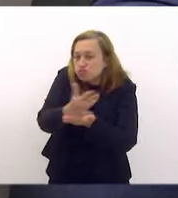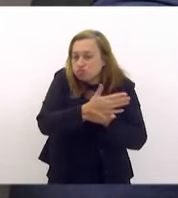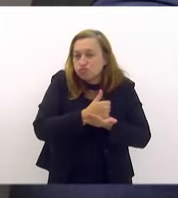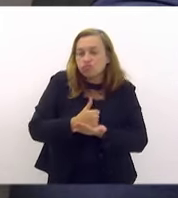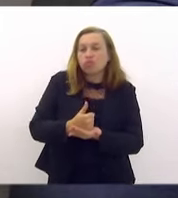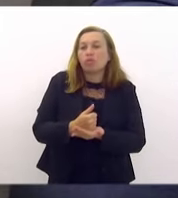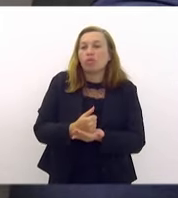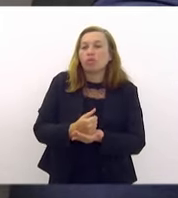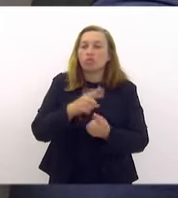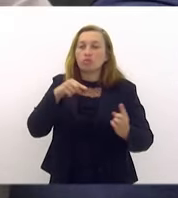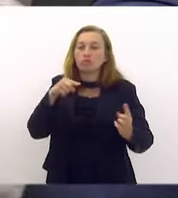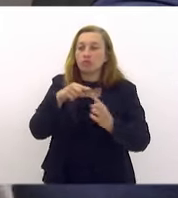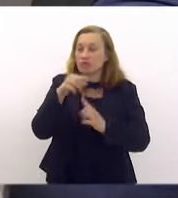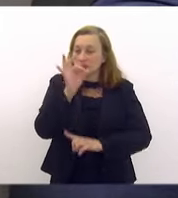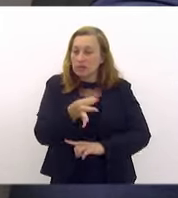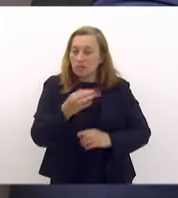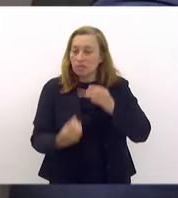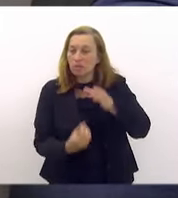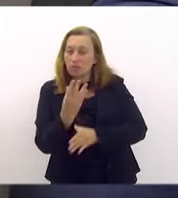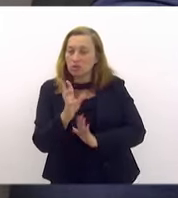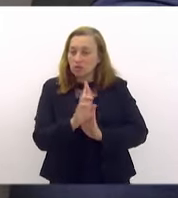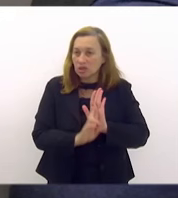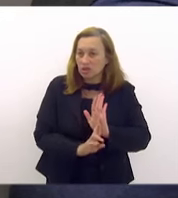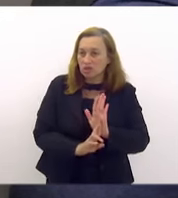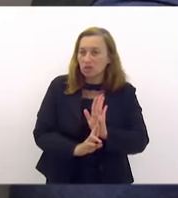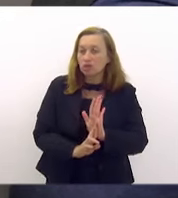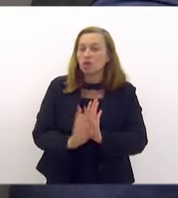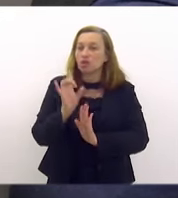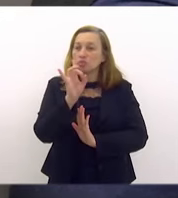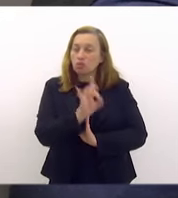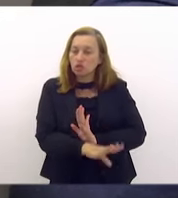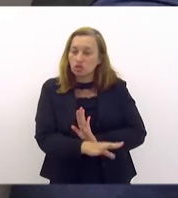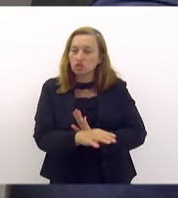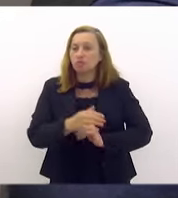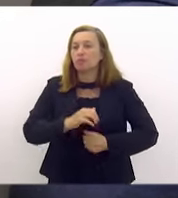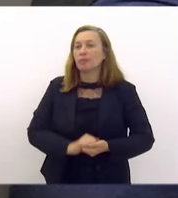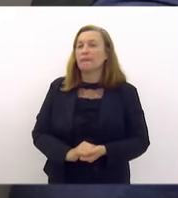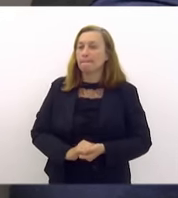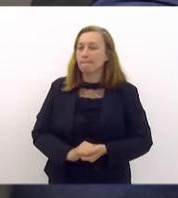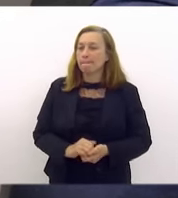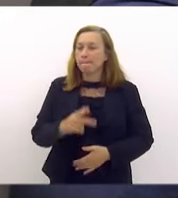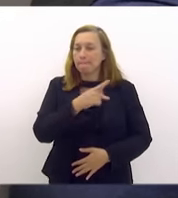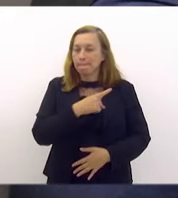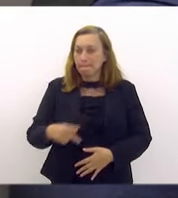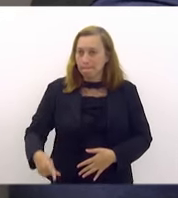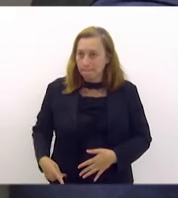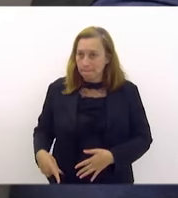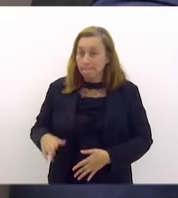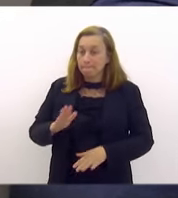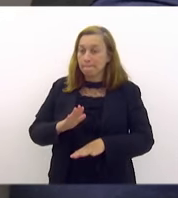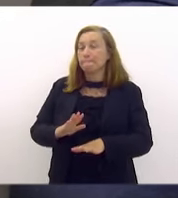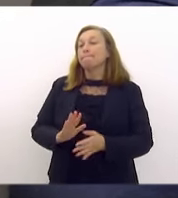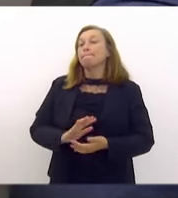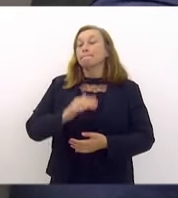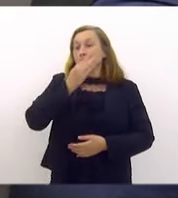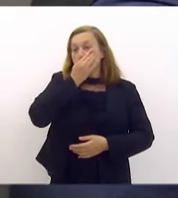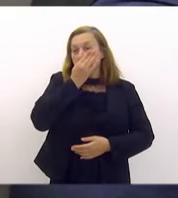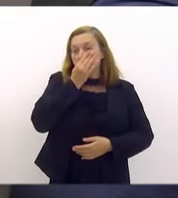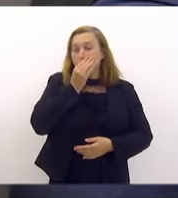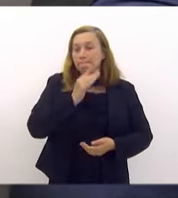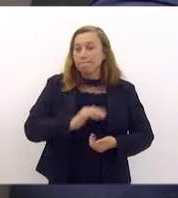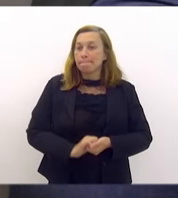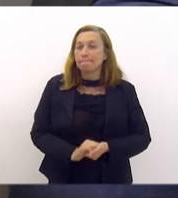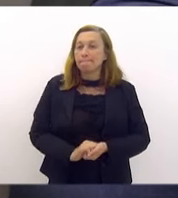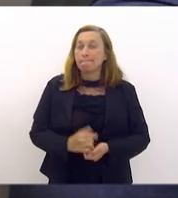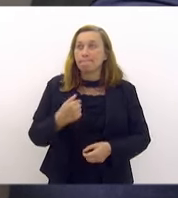objetiva paraa produção desse relatório por último questão de ordem por último presidenta não menos importante